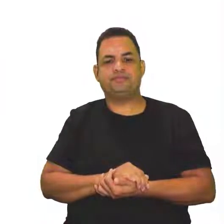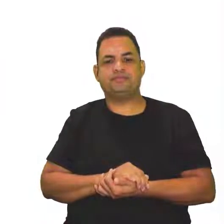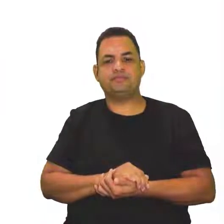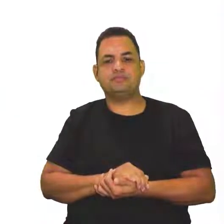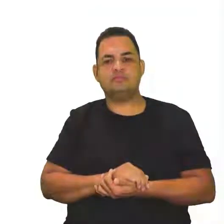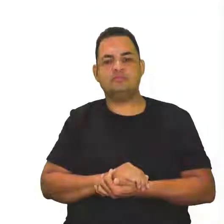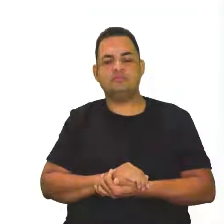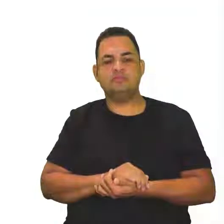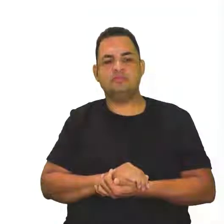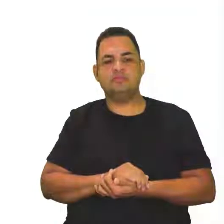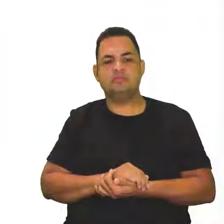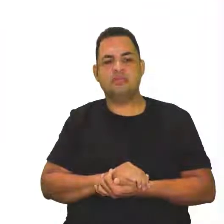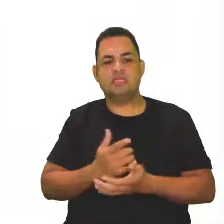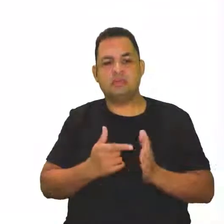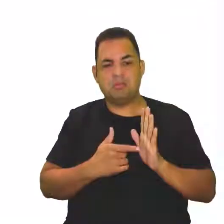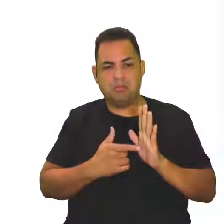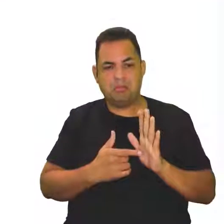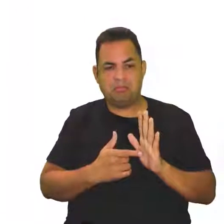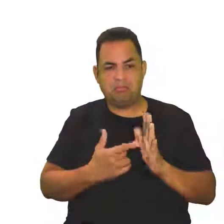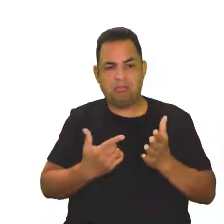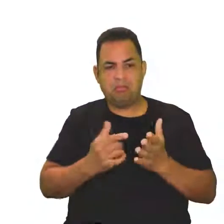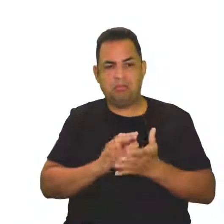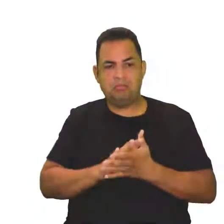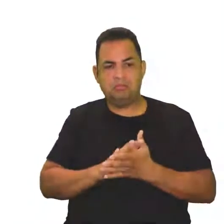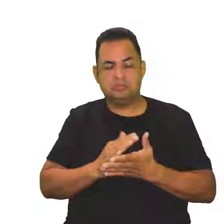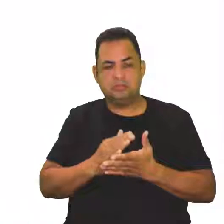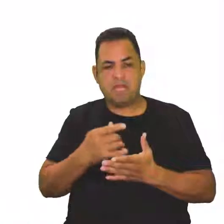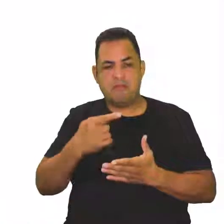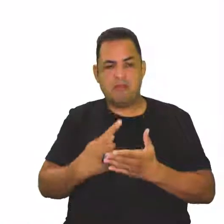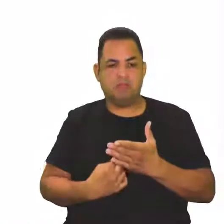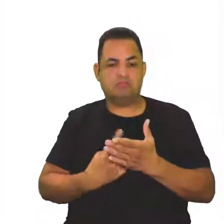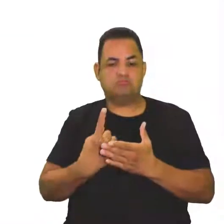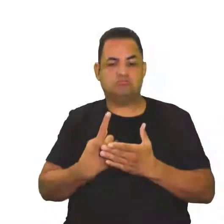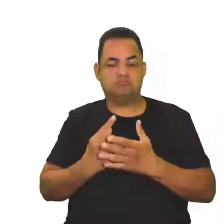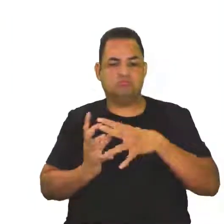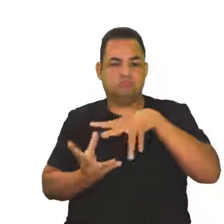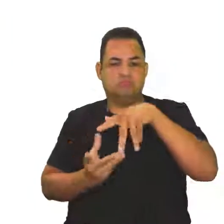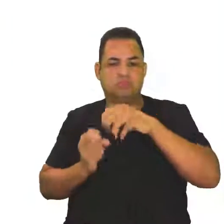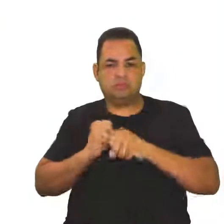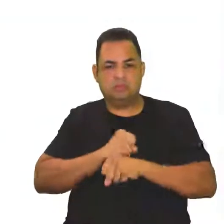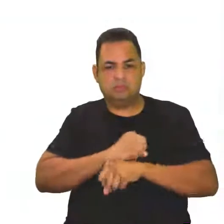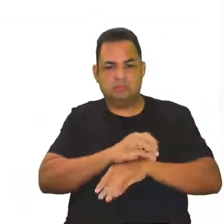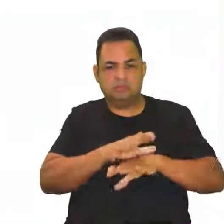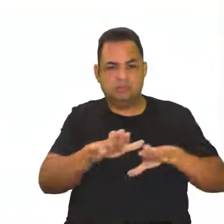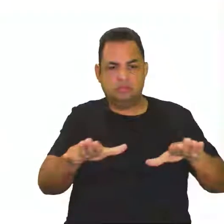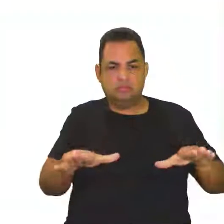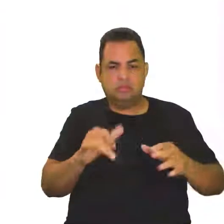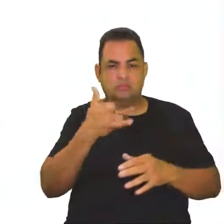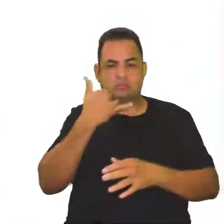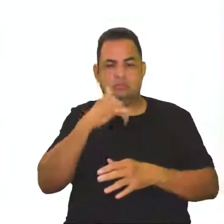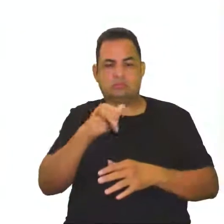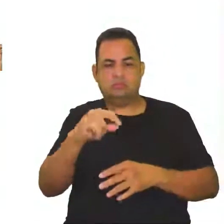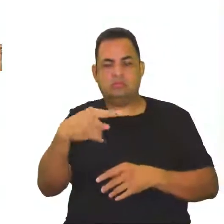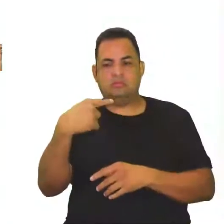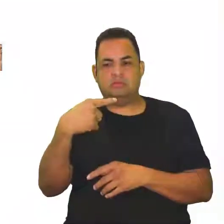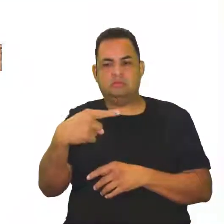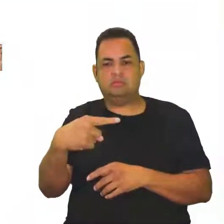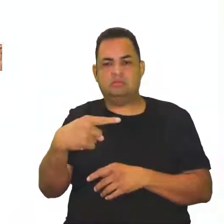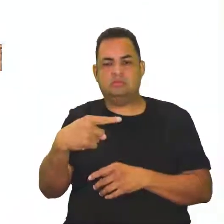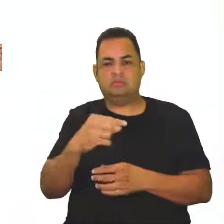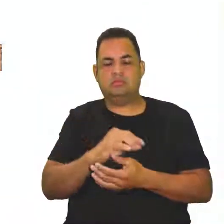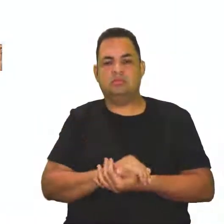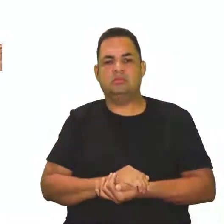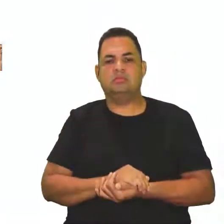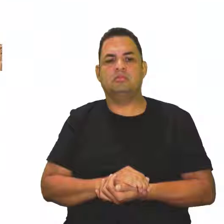a superfície terrestre significa que nesta se distribuem cargas elétricas negativas. Então vamos